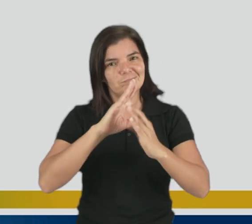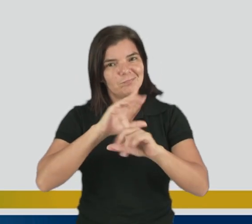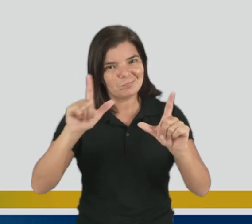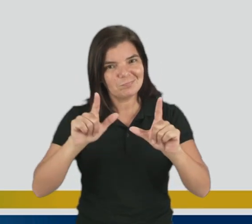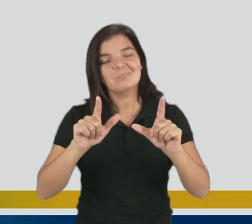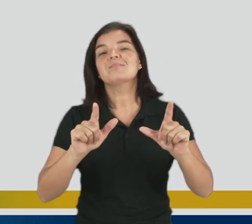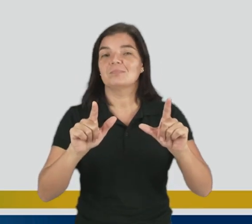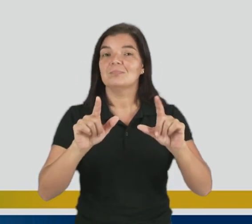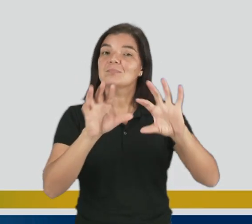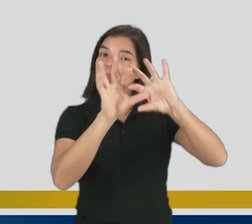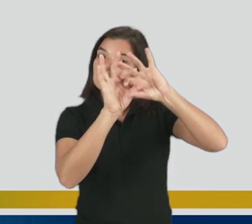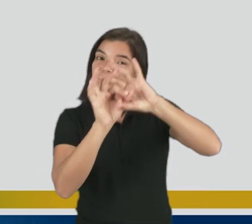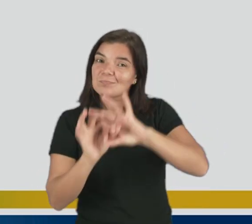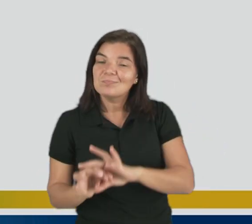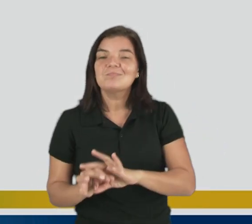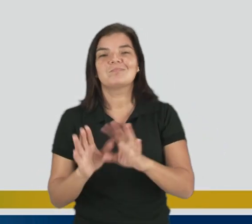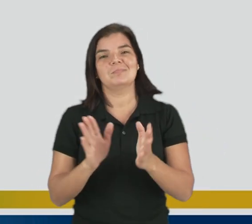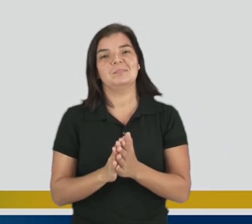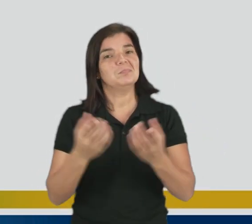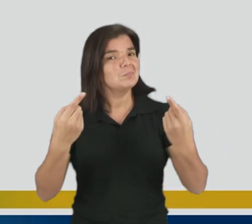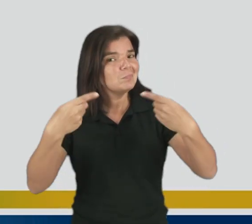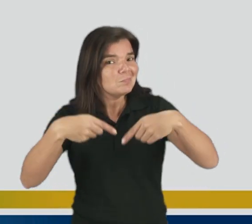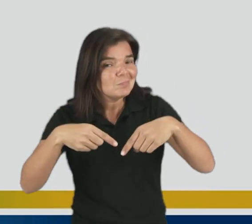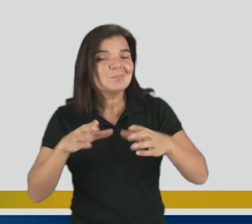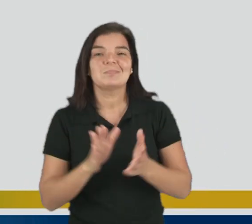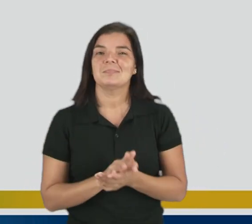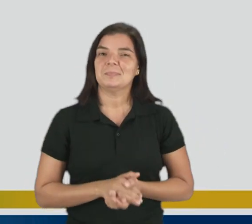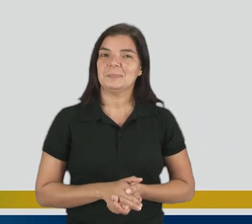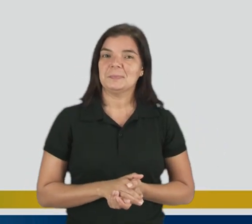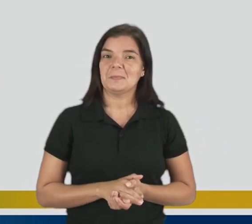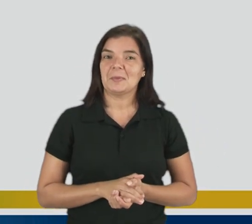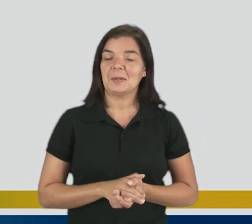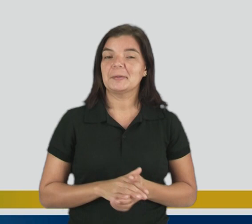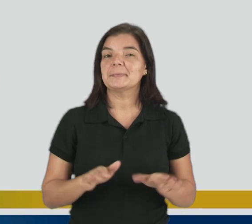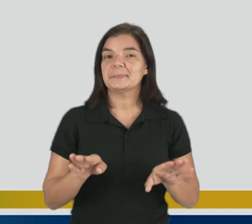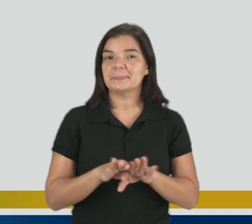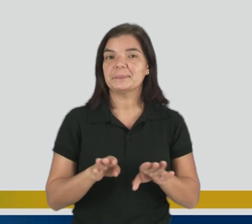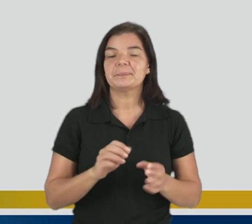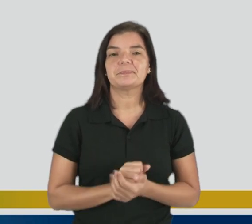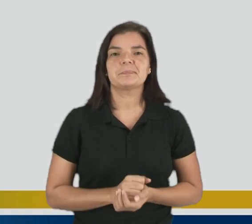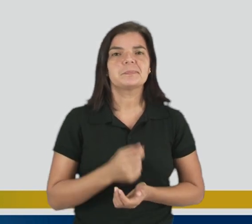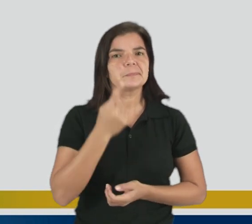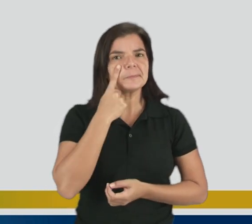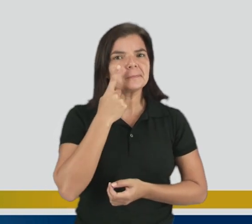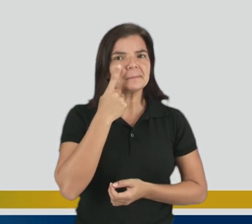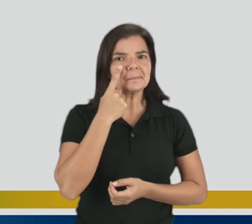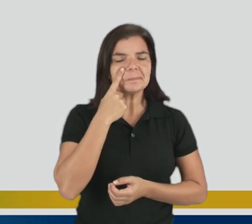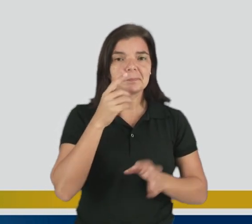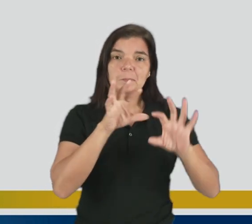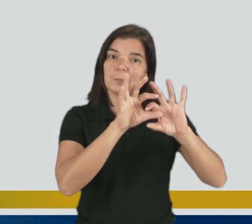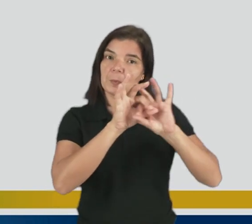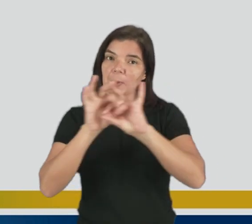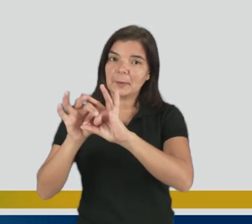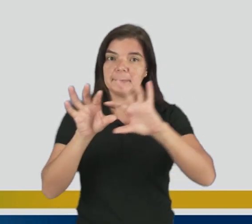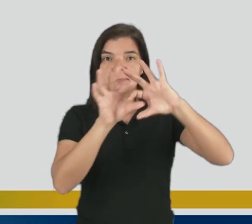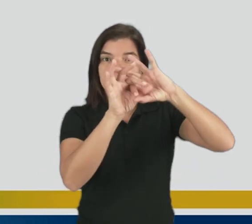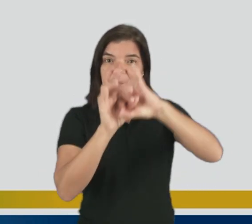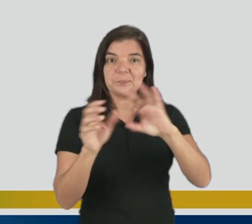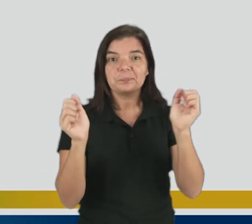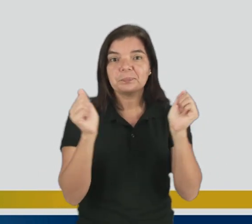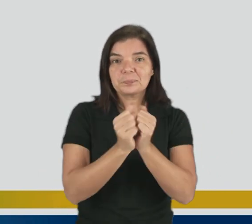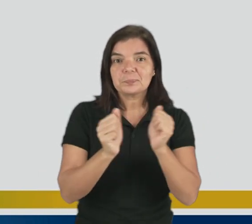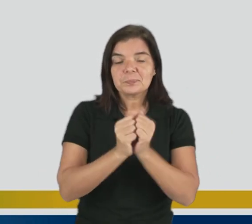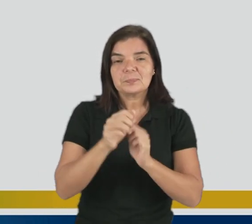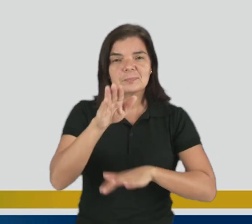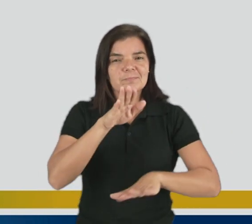lógico, coerente, para que ele não se contradiga, para que ele não seja contraditório. Então veja que coesão e coerência andam juntos.